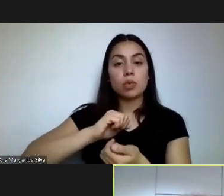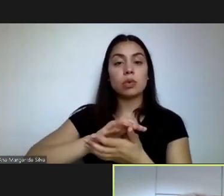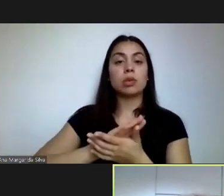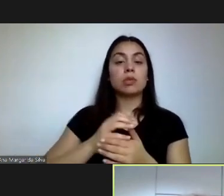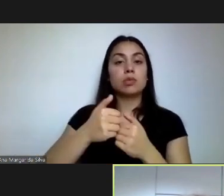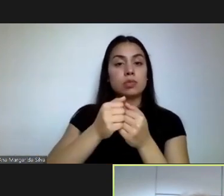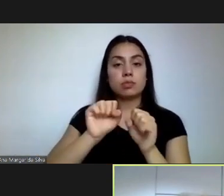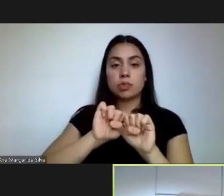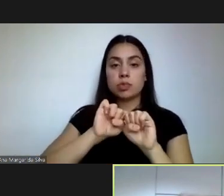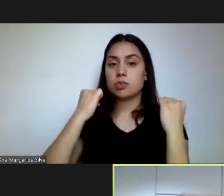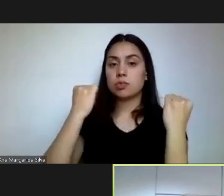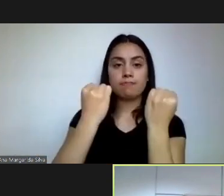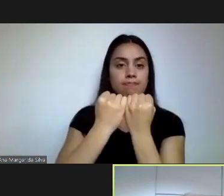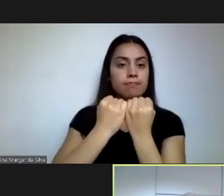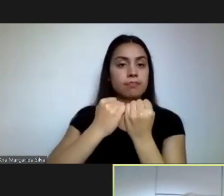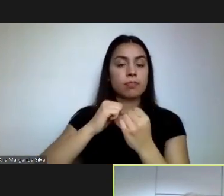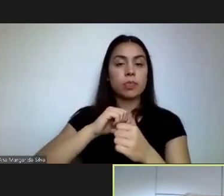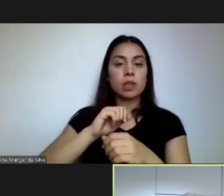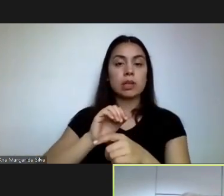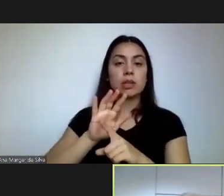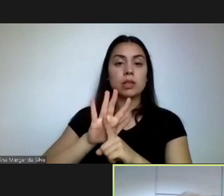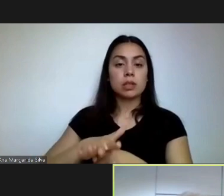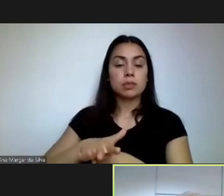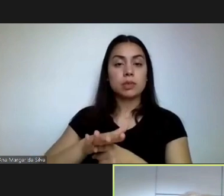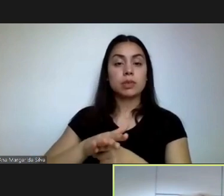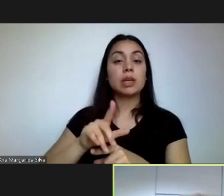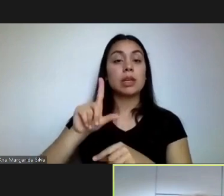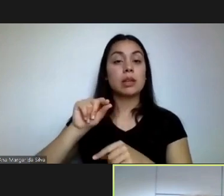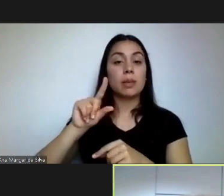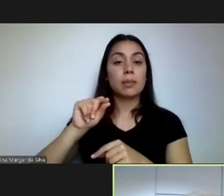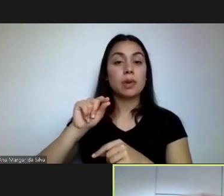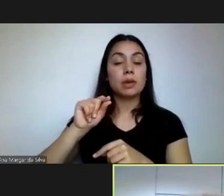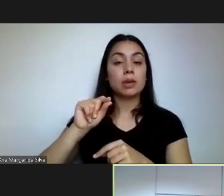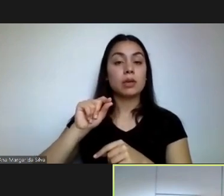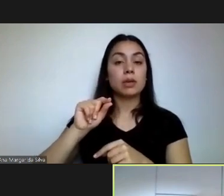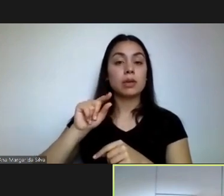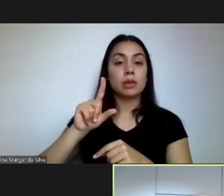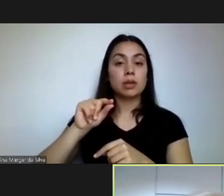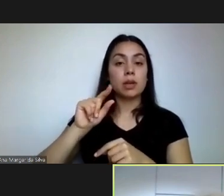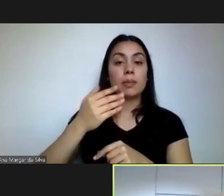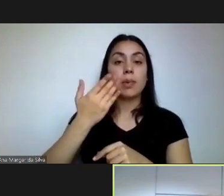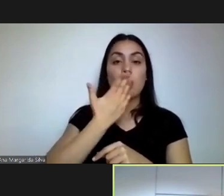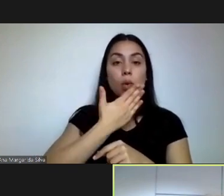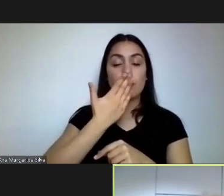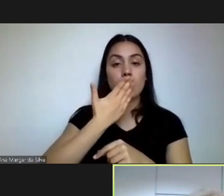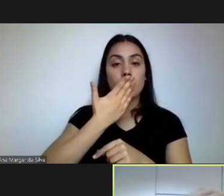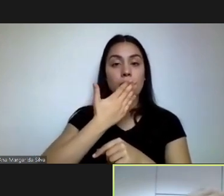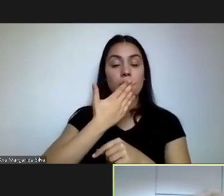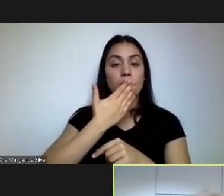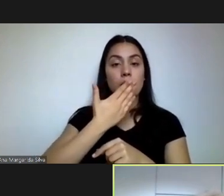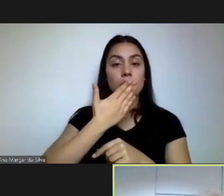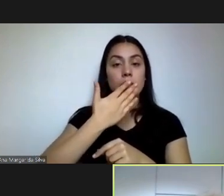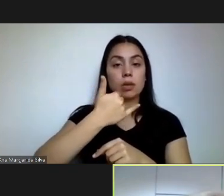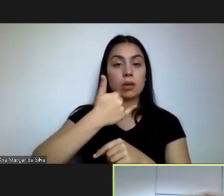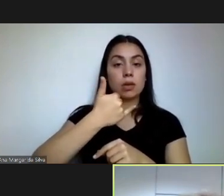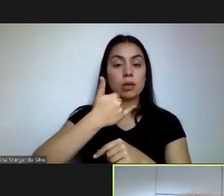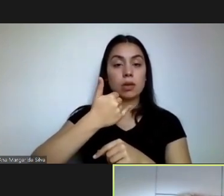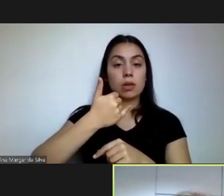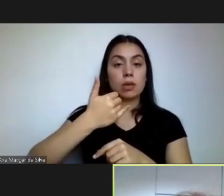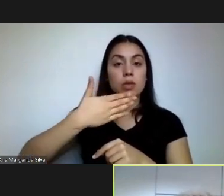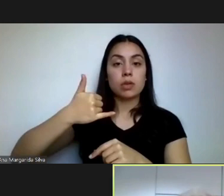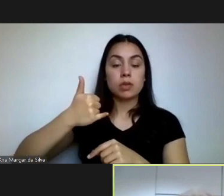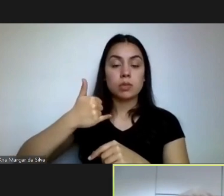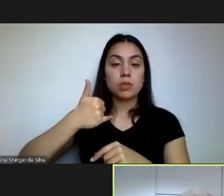enfim, podia enunciar, e temos uma disciplina no 12º ano, que é História, Culturas